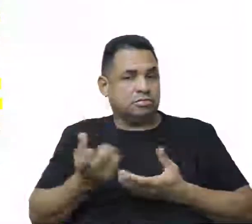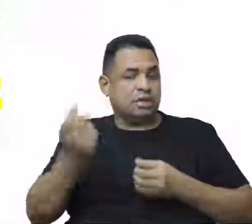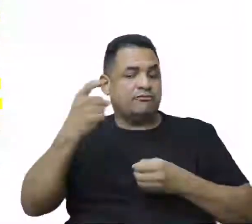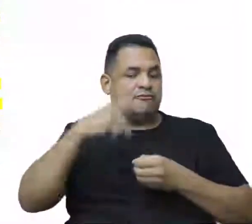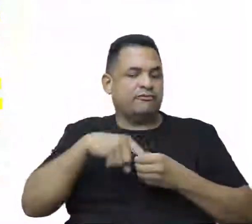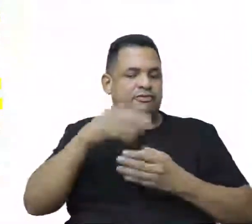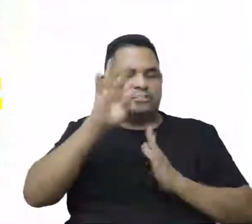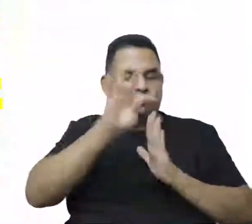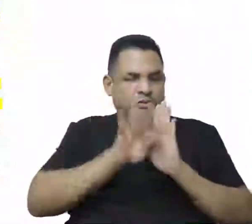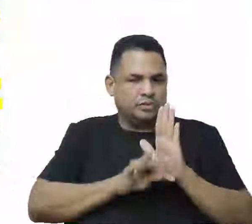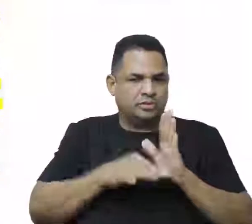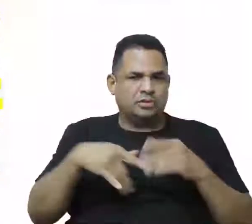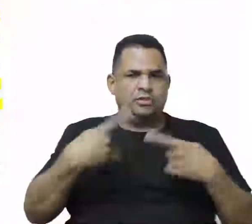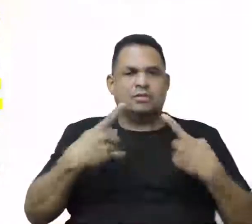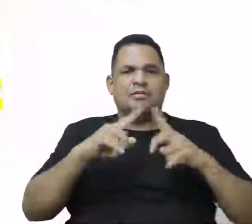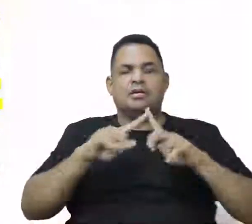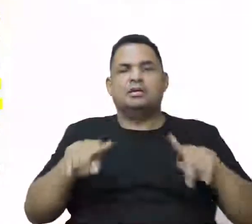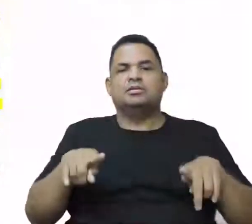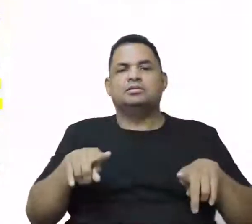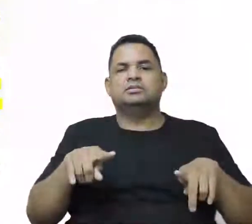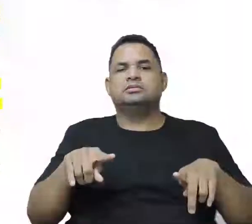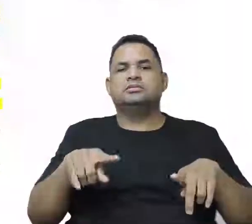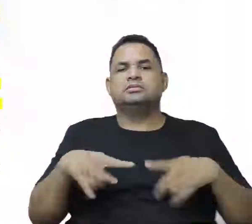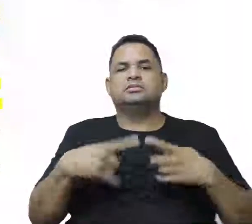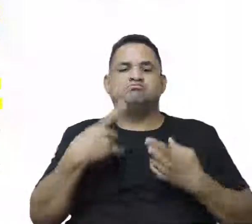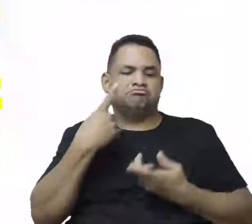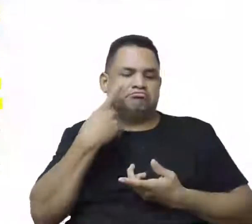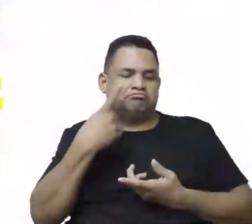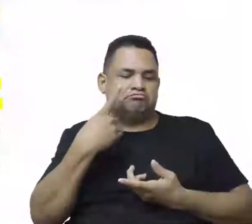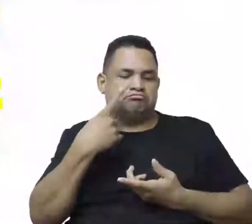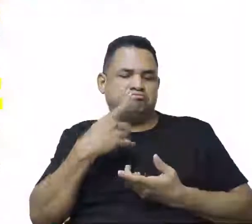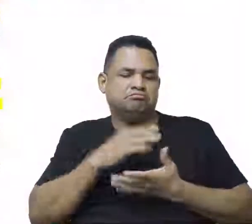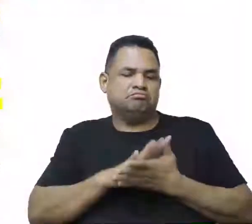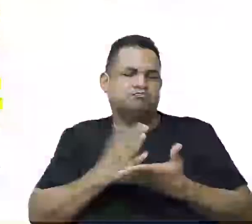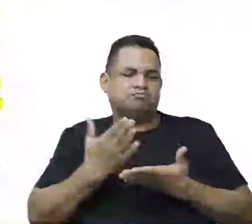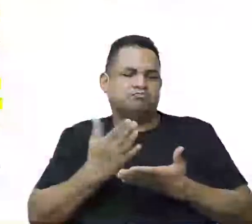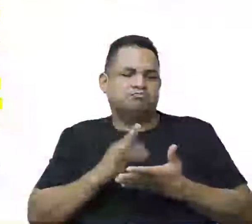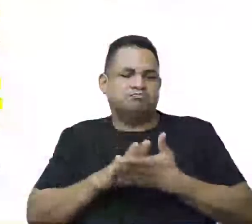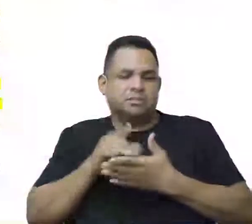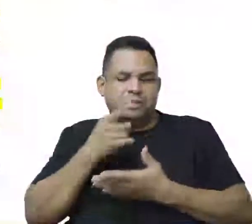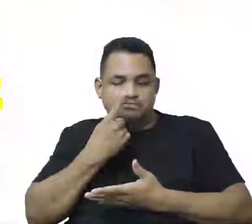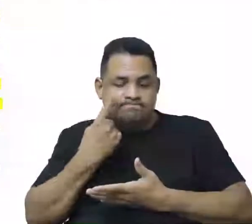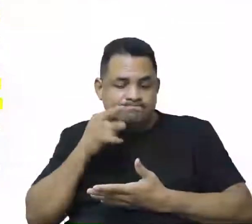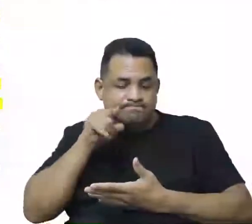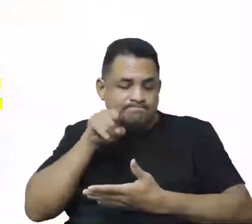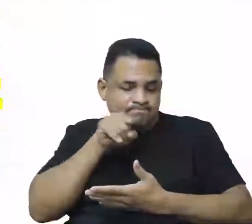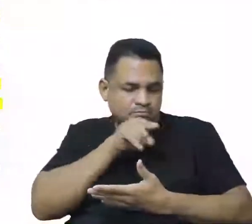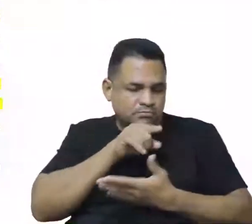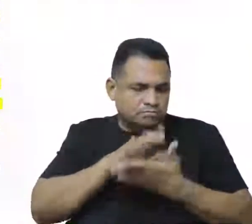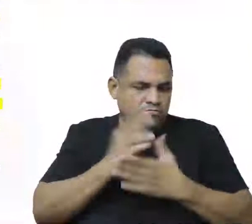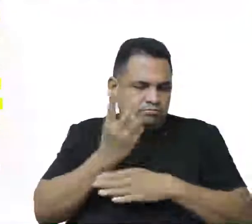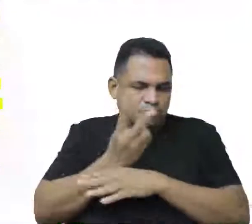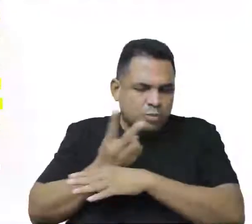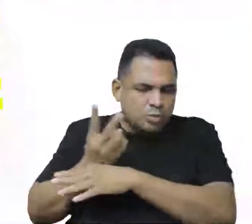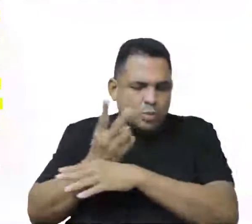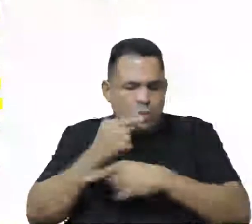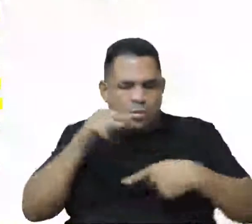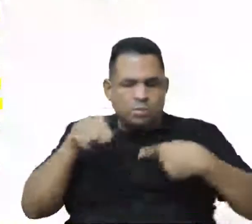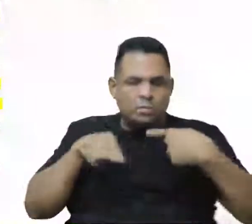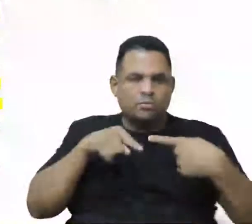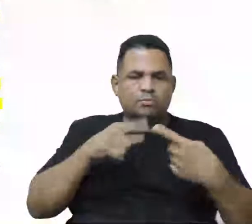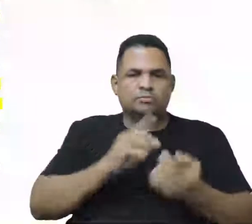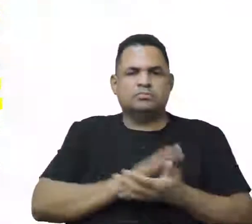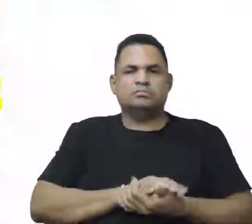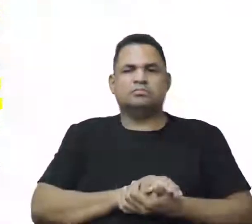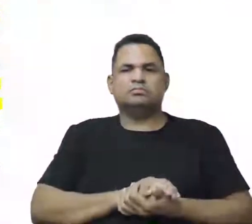para o texto. Só que você vai para o texto com um olhar mais clínico, mais pontual. Você já vai buscando um foco. Já pega